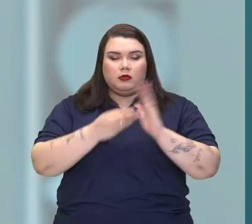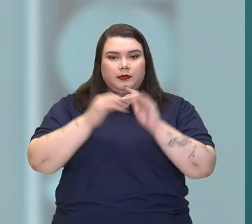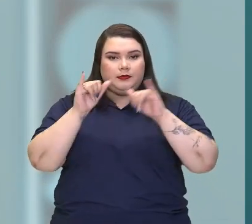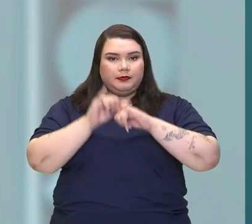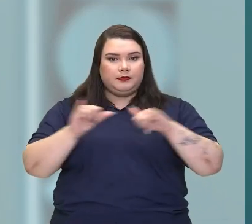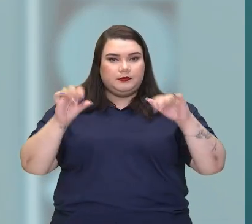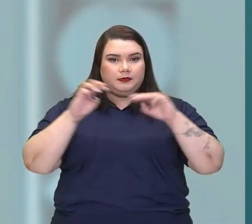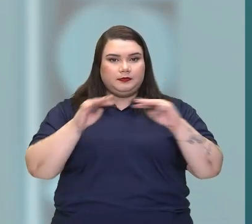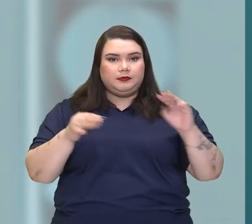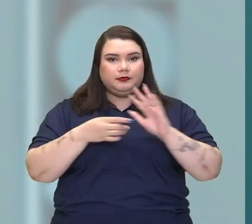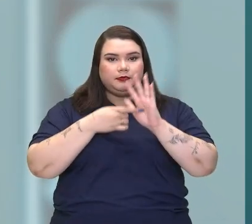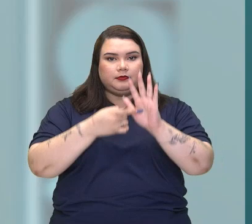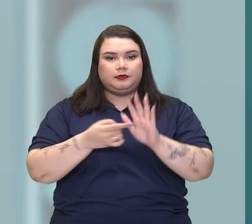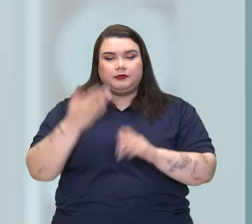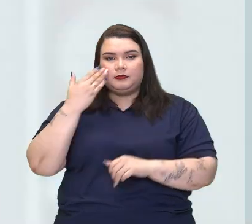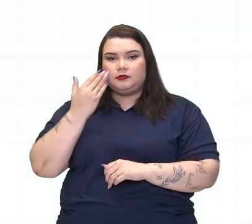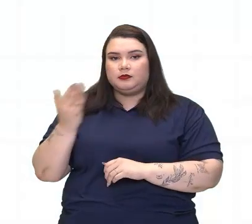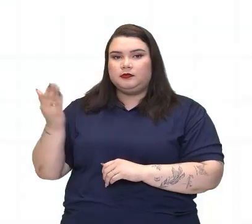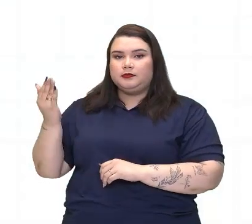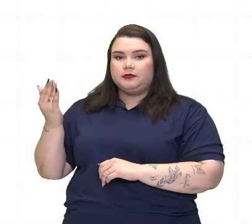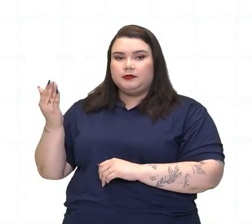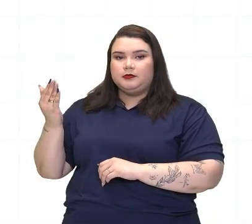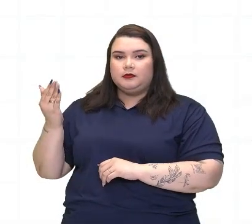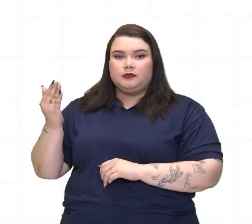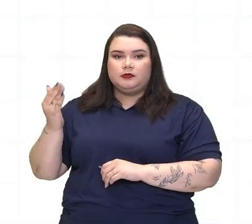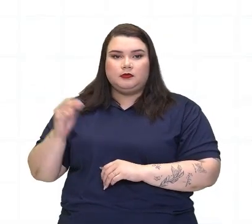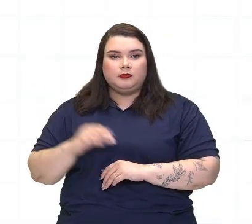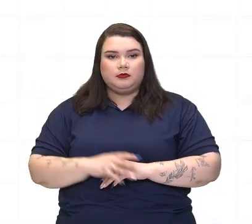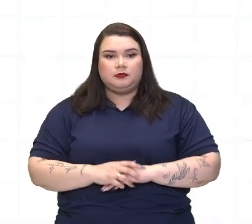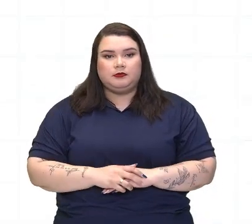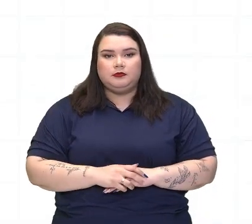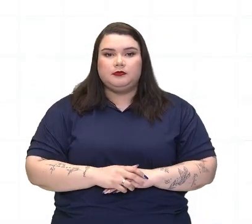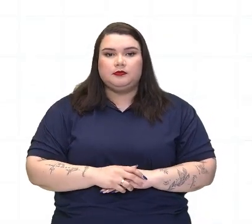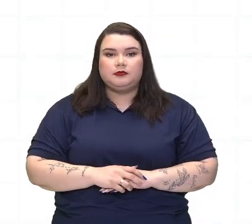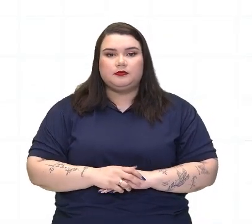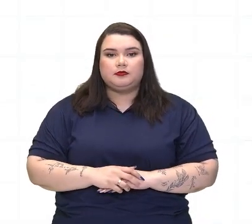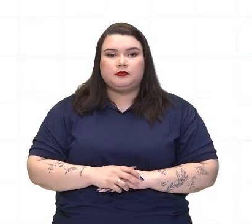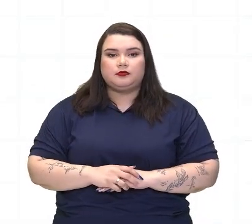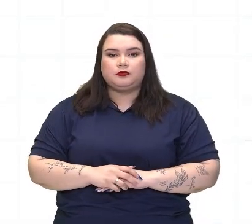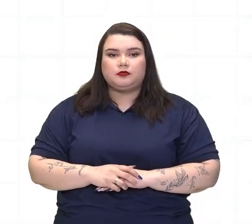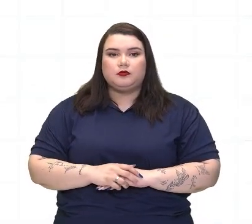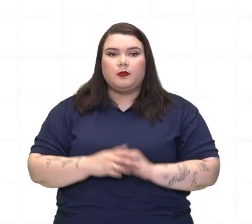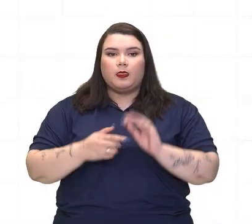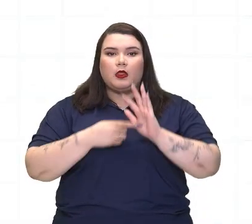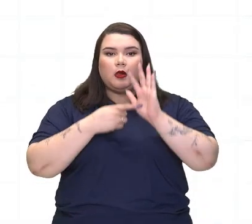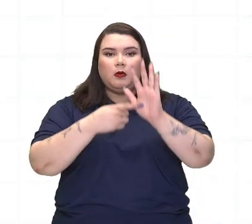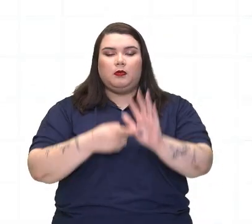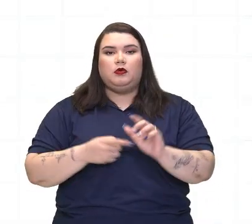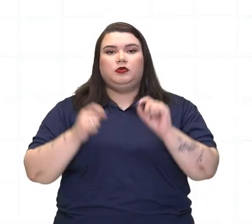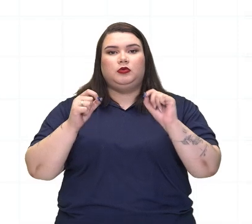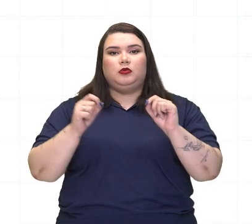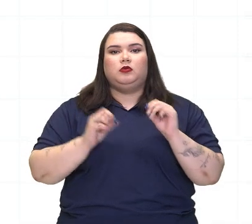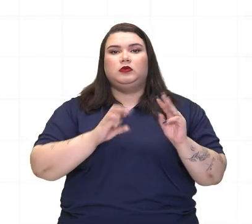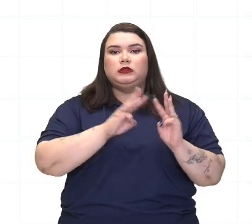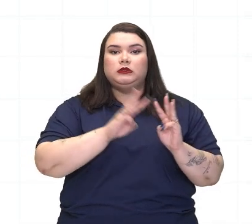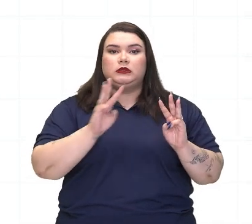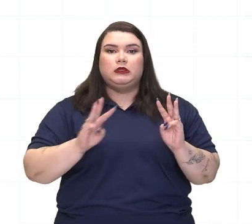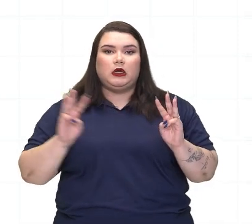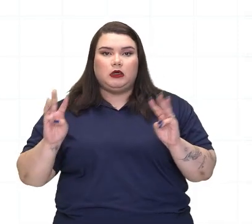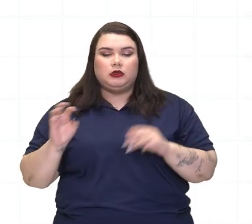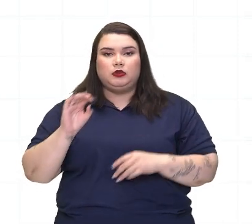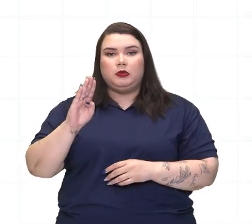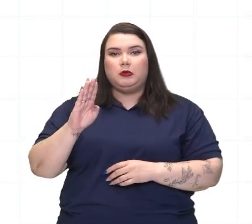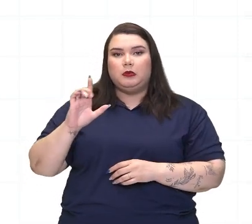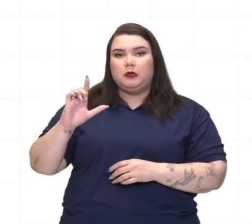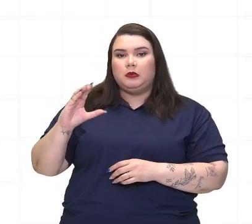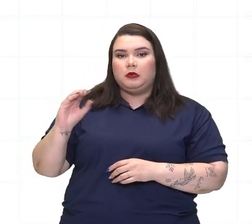observem comigo esse próximo texto. Eu tenho aqui já um blog, né? Então,